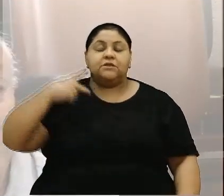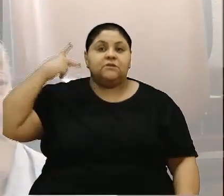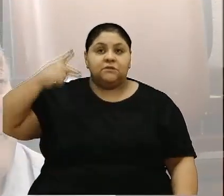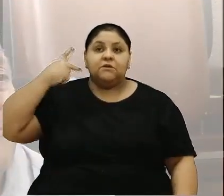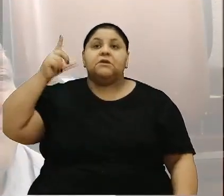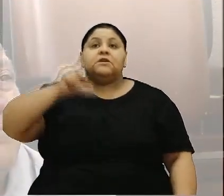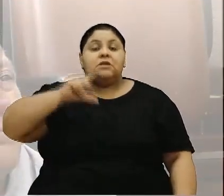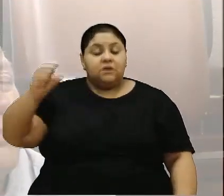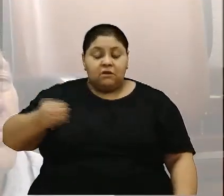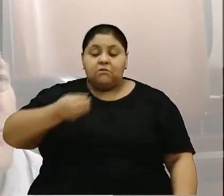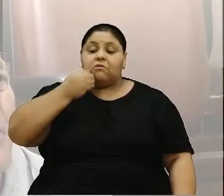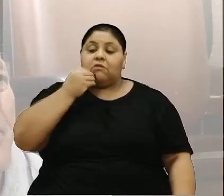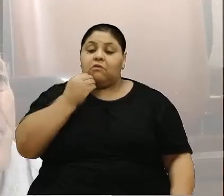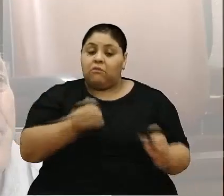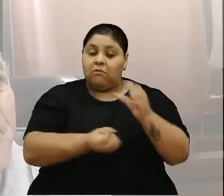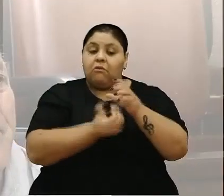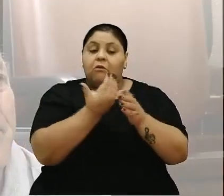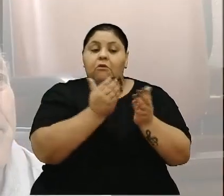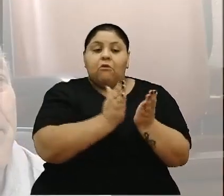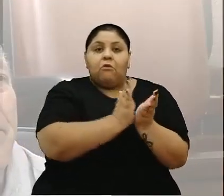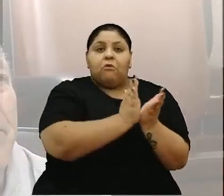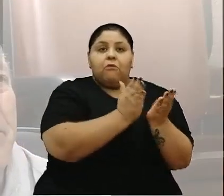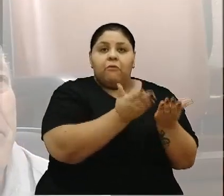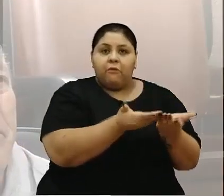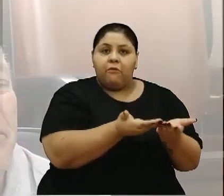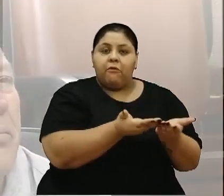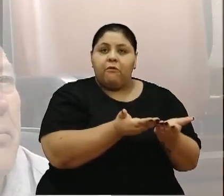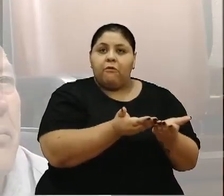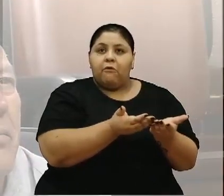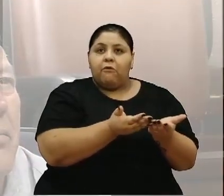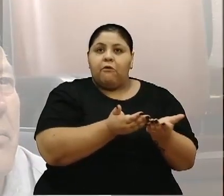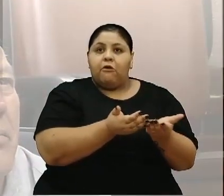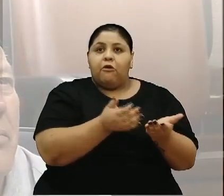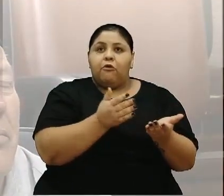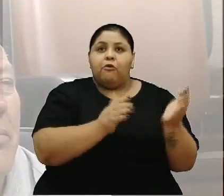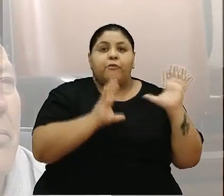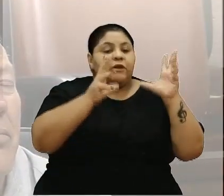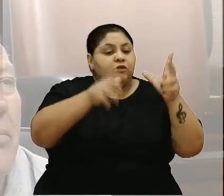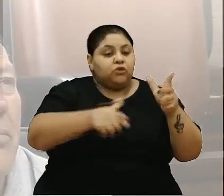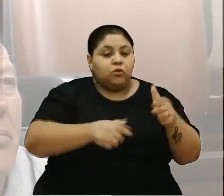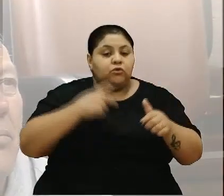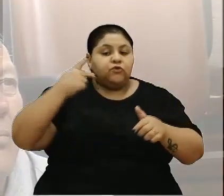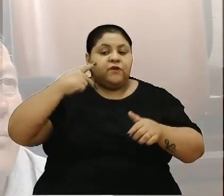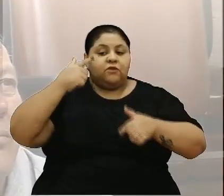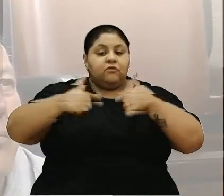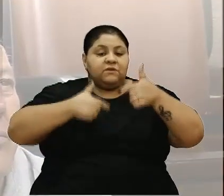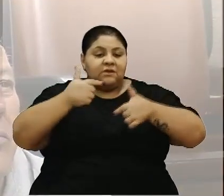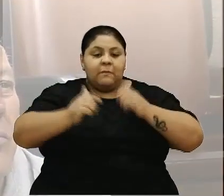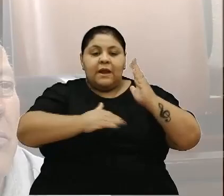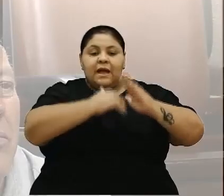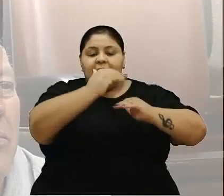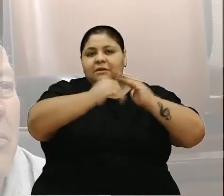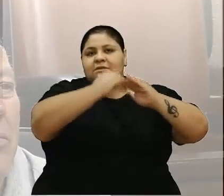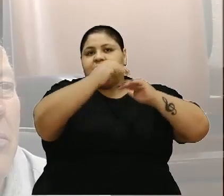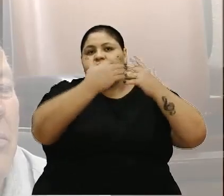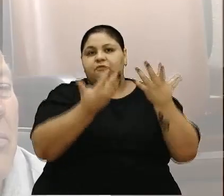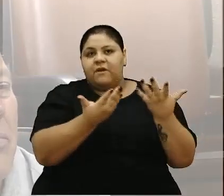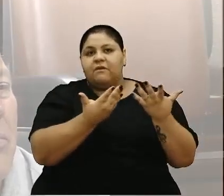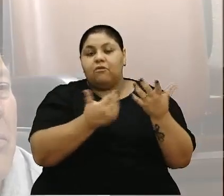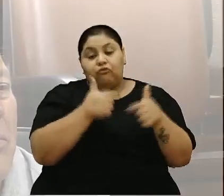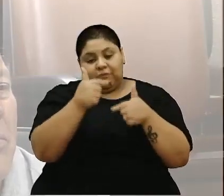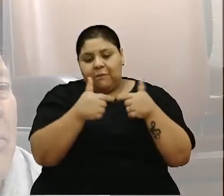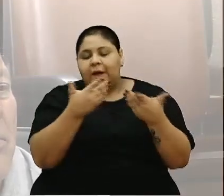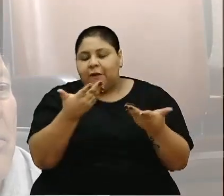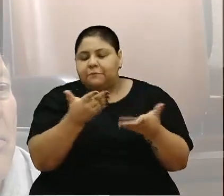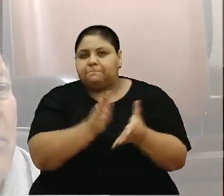tem a possibilidade de a gente criar comissões para dar trabalho para cada vereador aqui, poder desenvolver seu trabalho. Né?